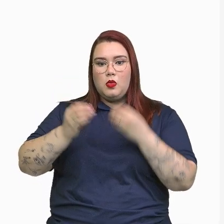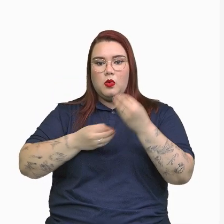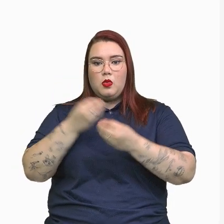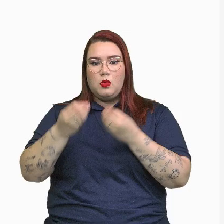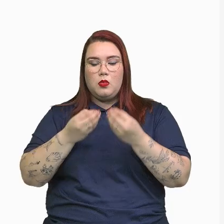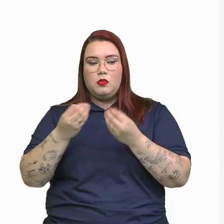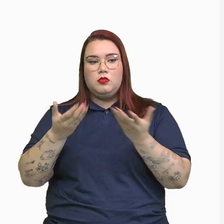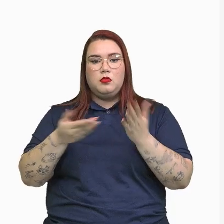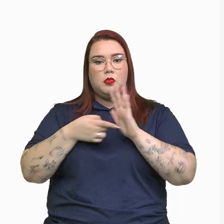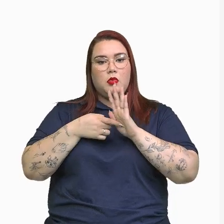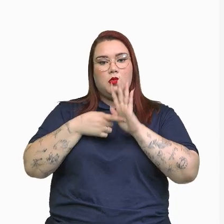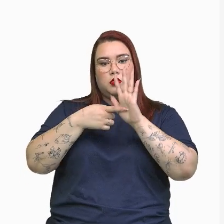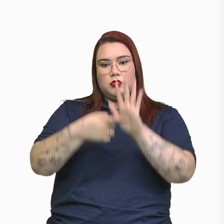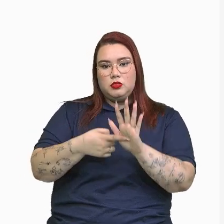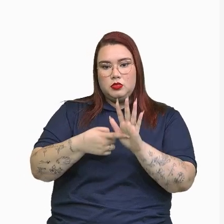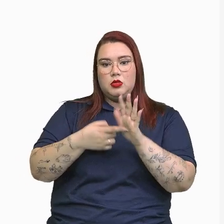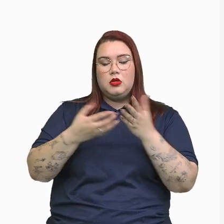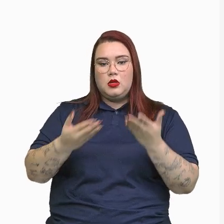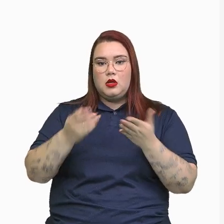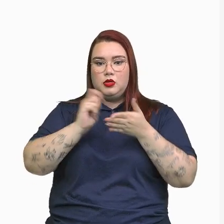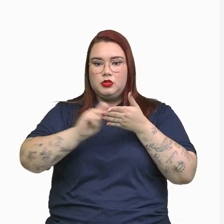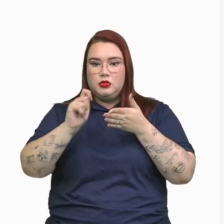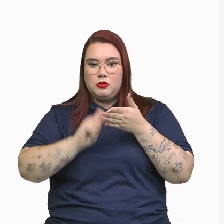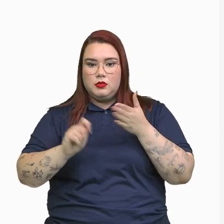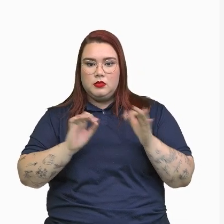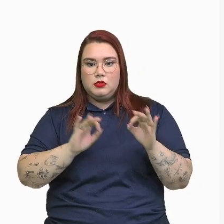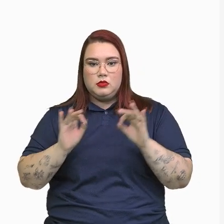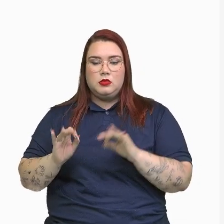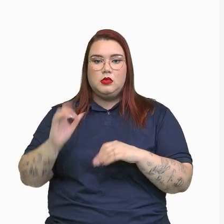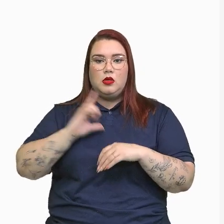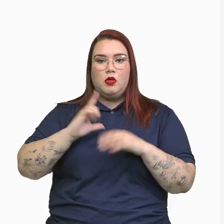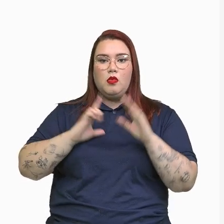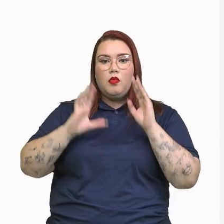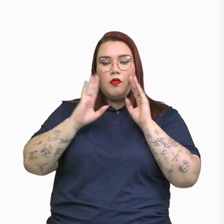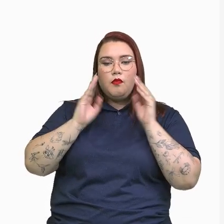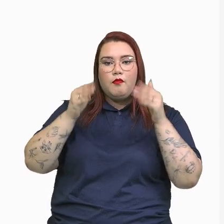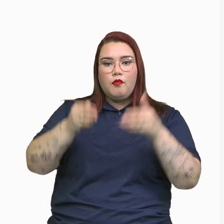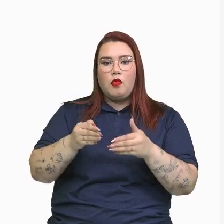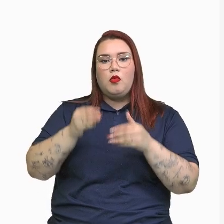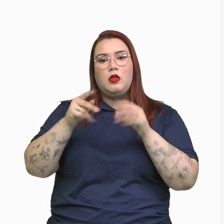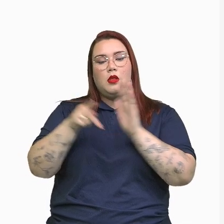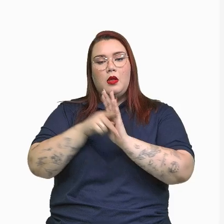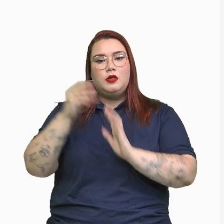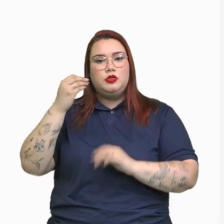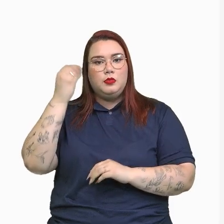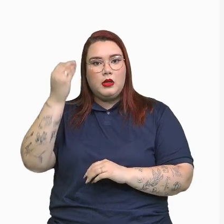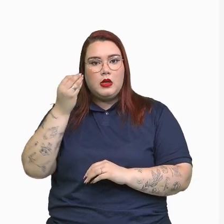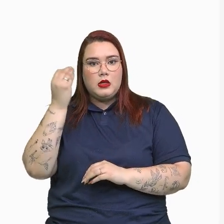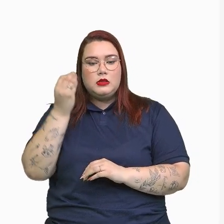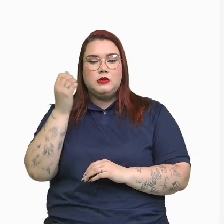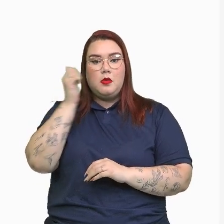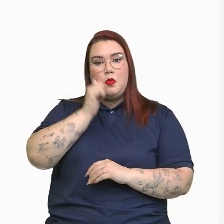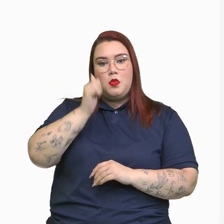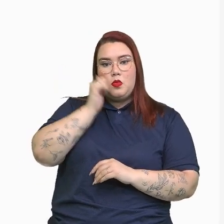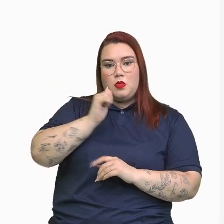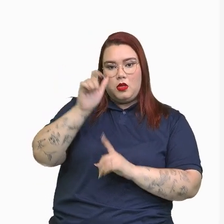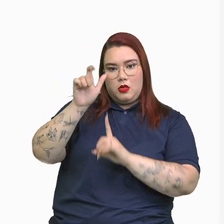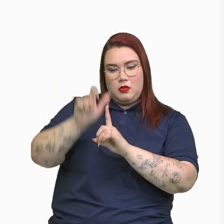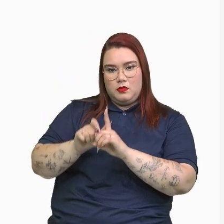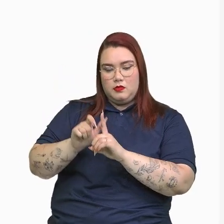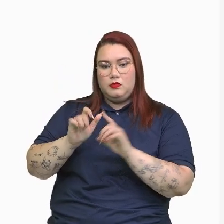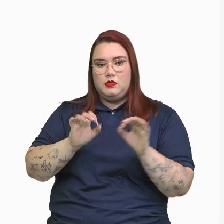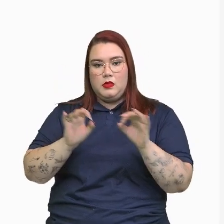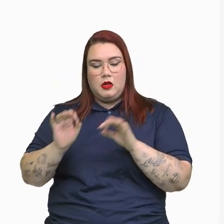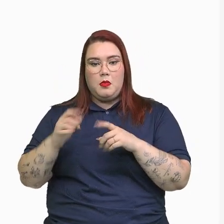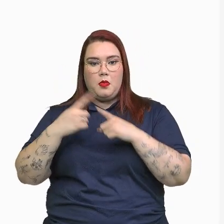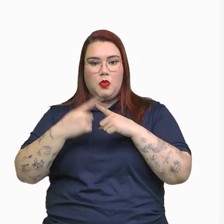de apresentar, ou seja, de escrever. Vamos ter um foco na subjetividade também, na experiência feminina, lembrando que Clarice